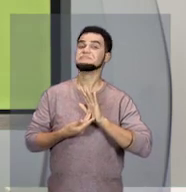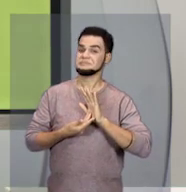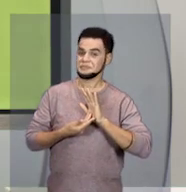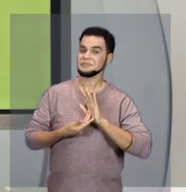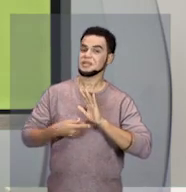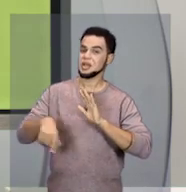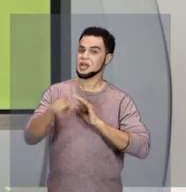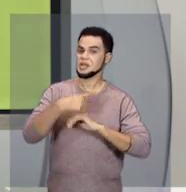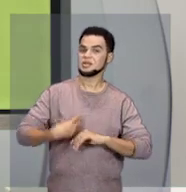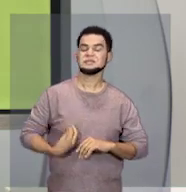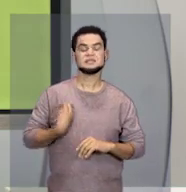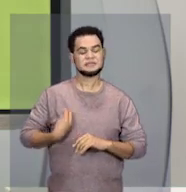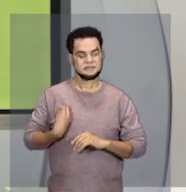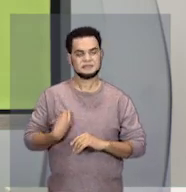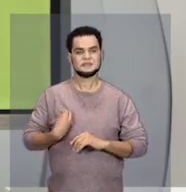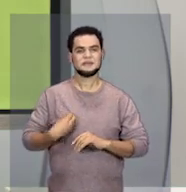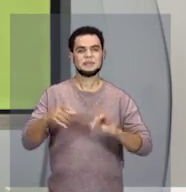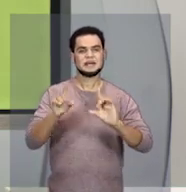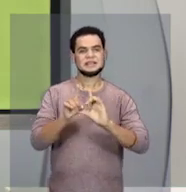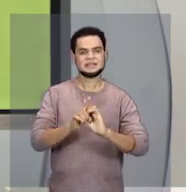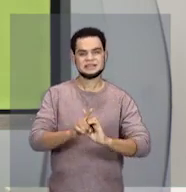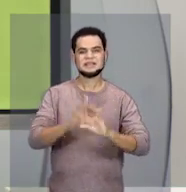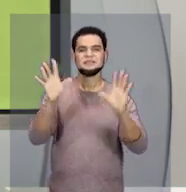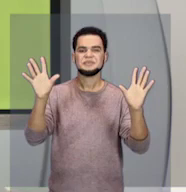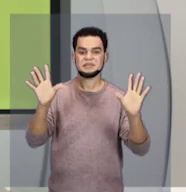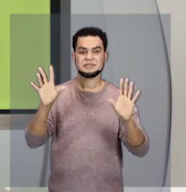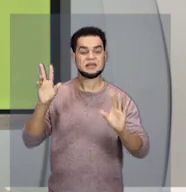democracia representativa.